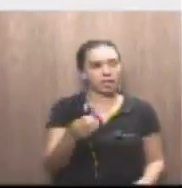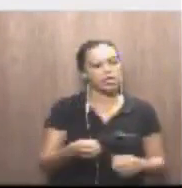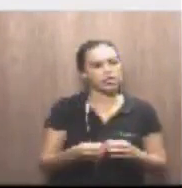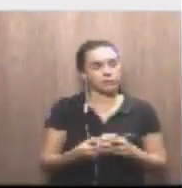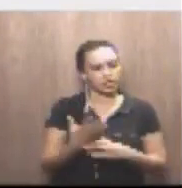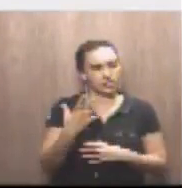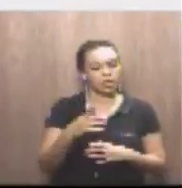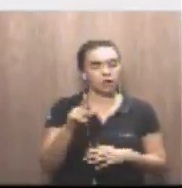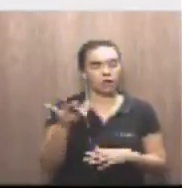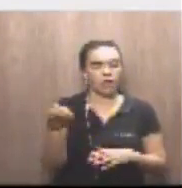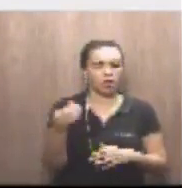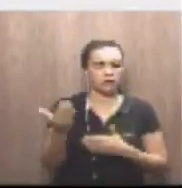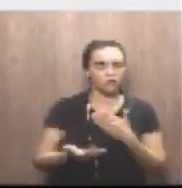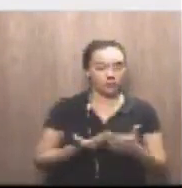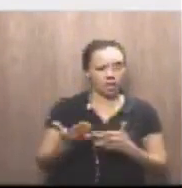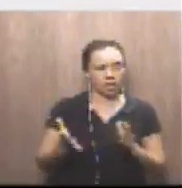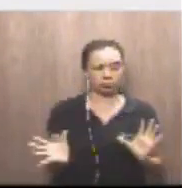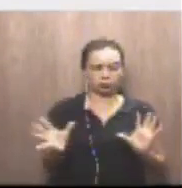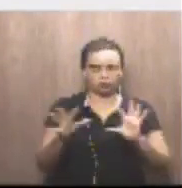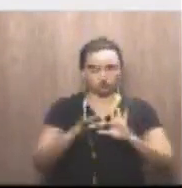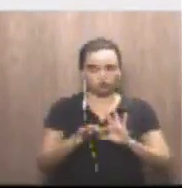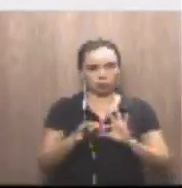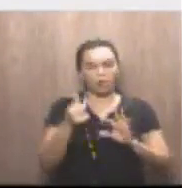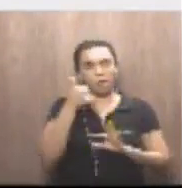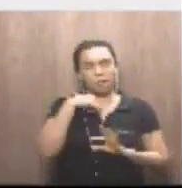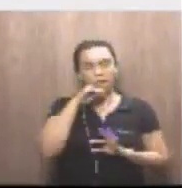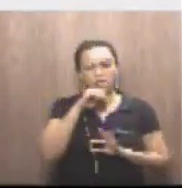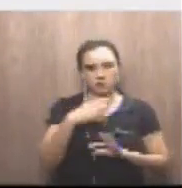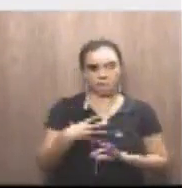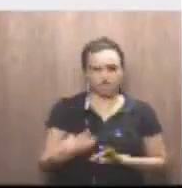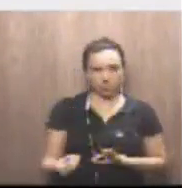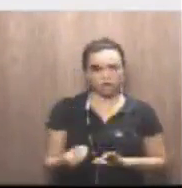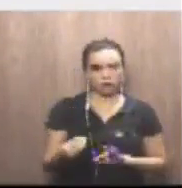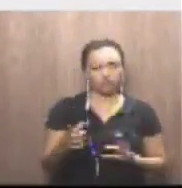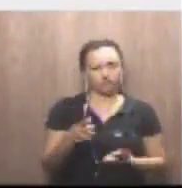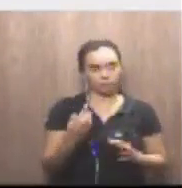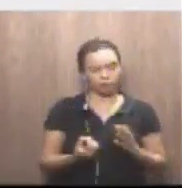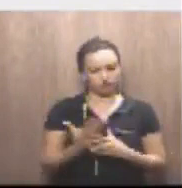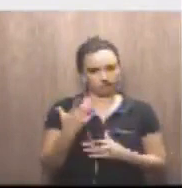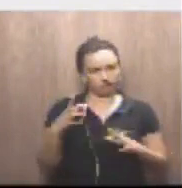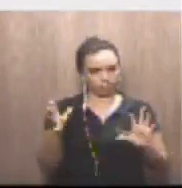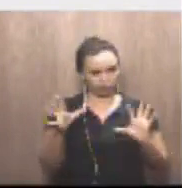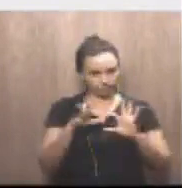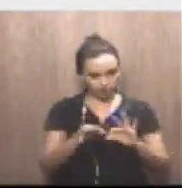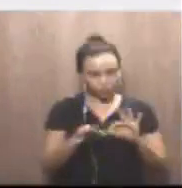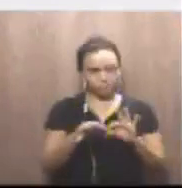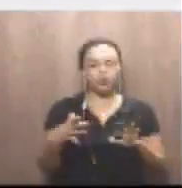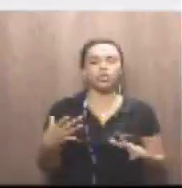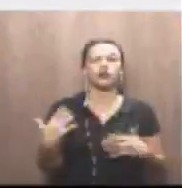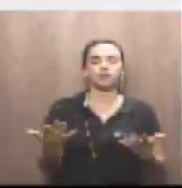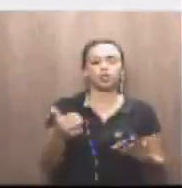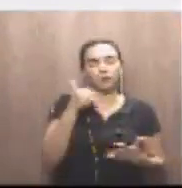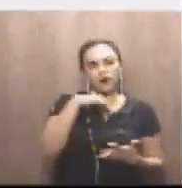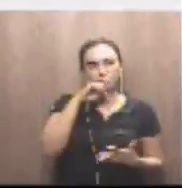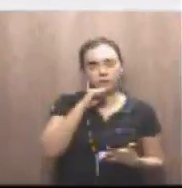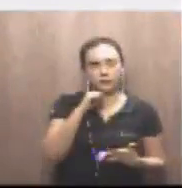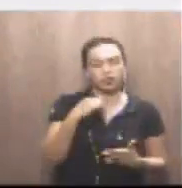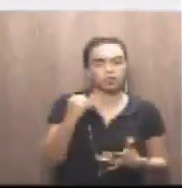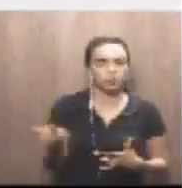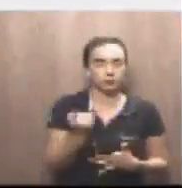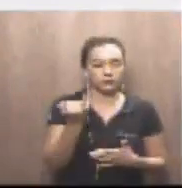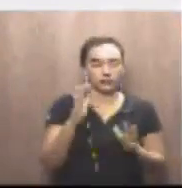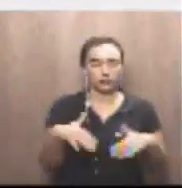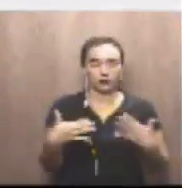dependência e cuidado entre mãe e filho. Então, é de extrema importância para como essa mãe, quando é colocada